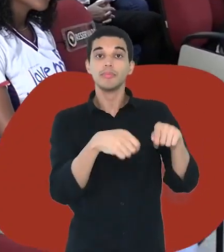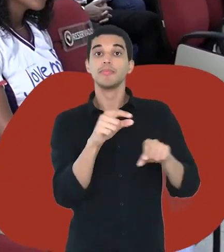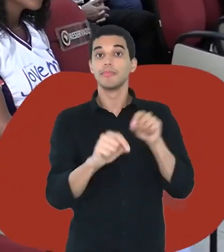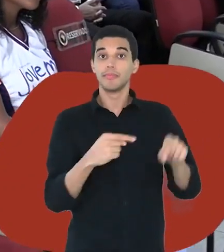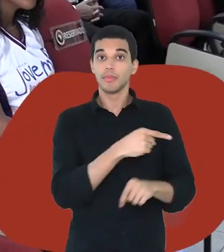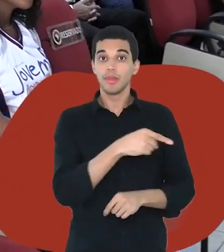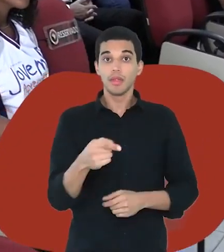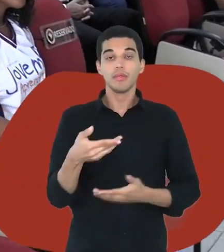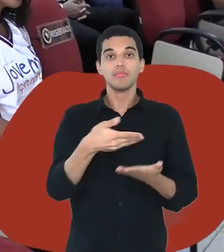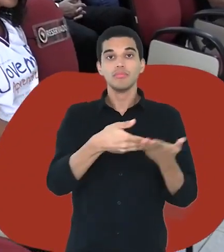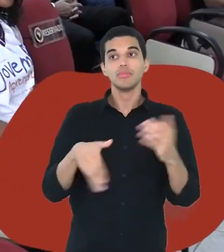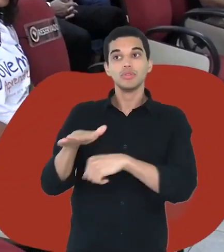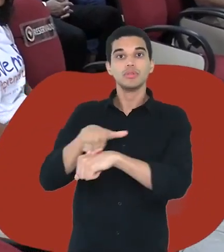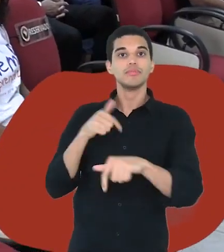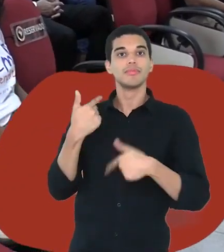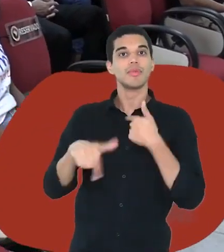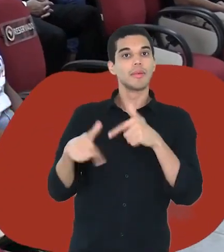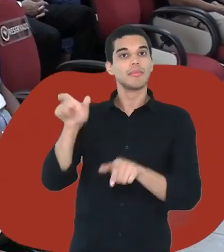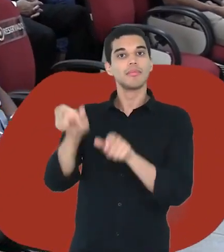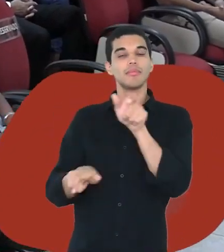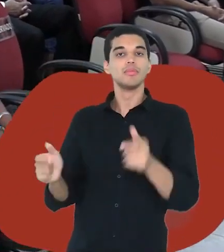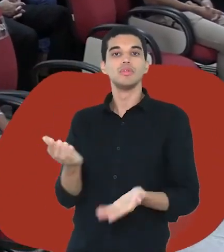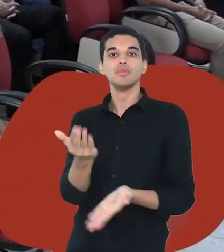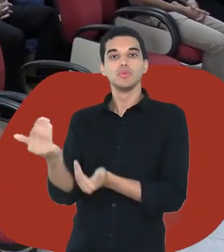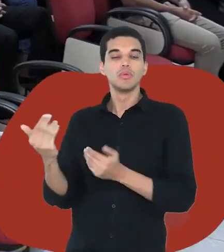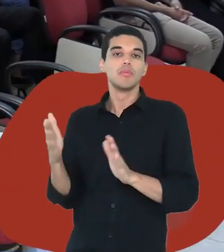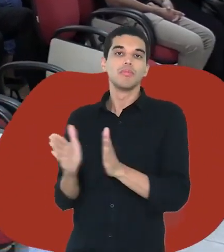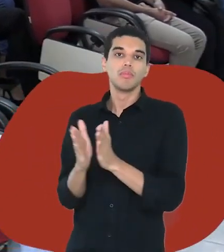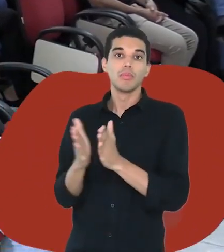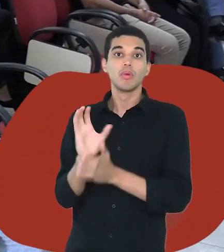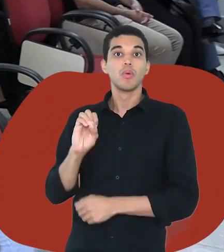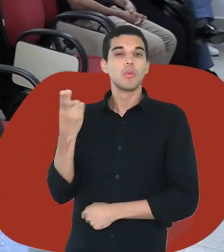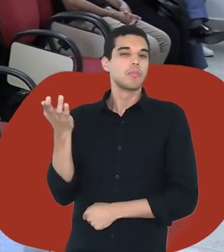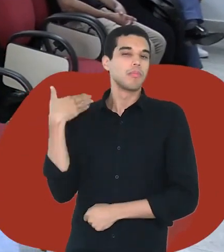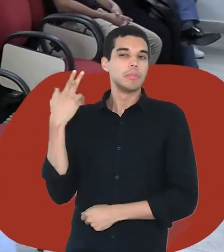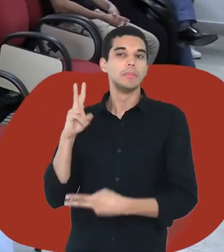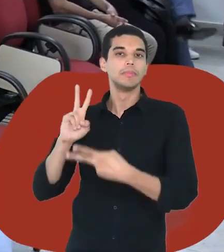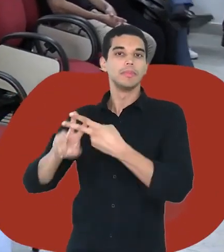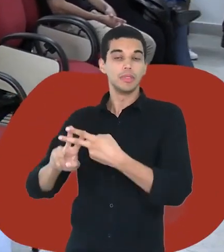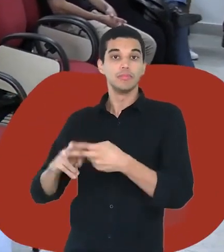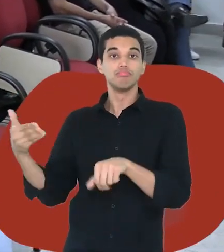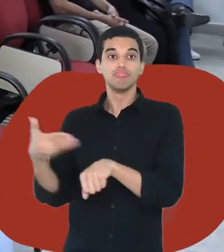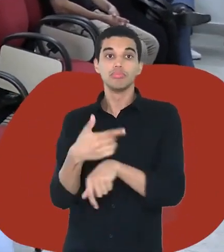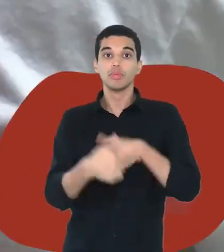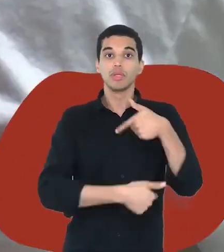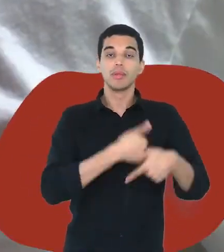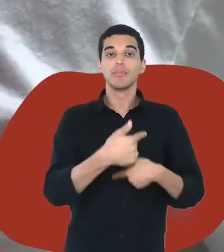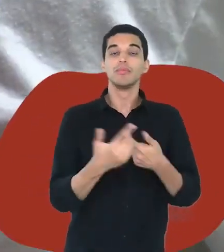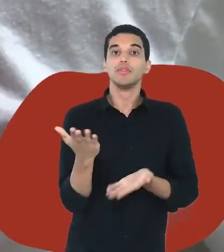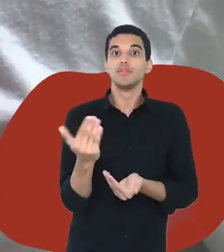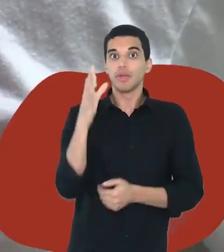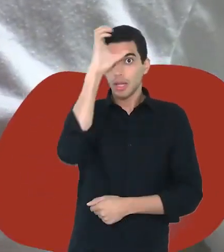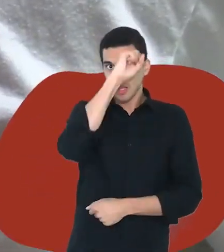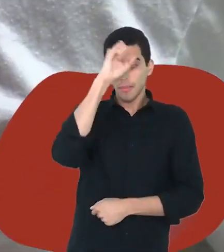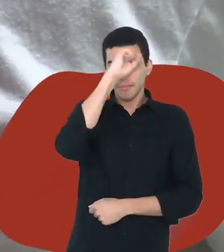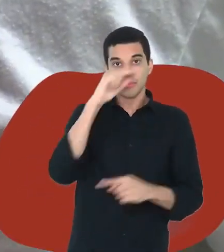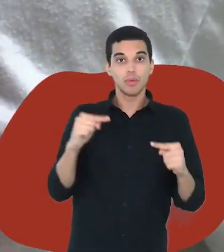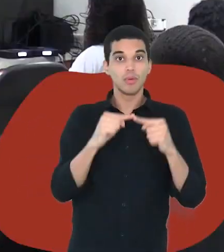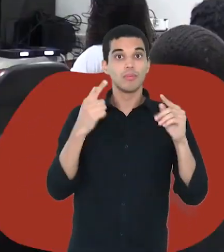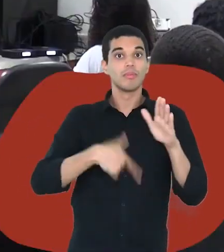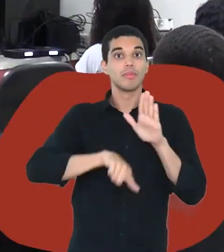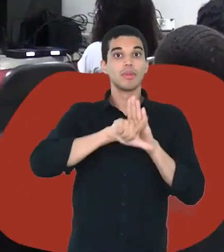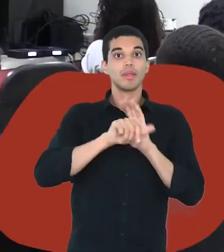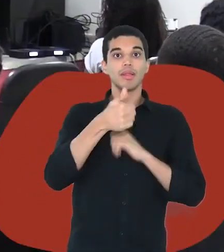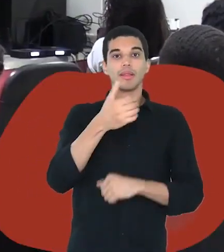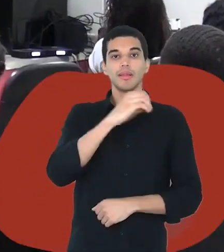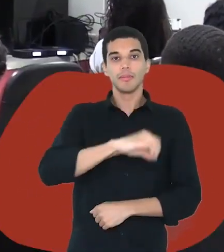contratem jovens em situação de vulnerabilidade social e ou ingressos do sistema socioeducativo como jovens aprendizes